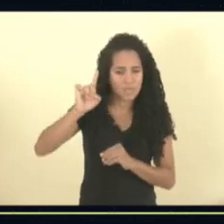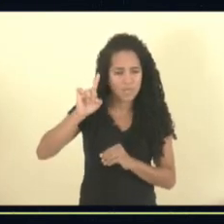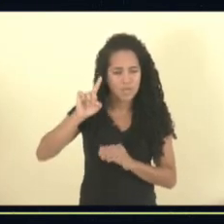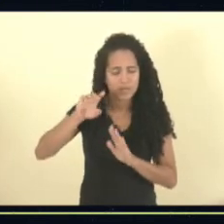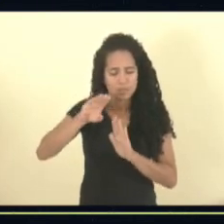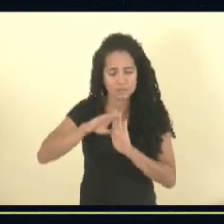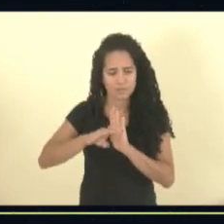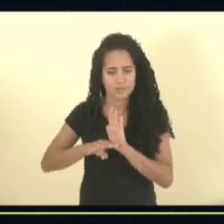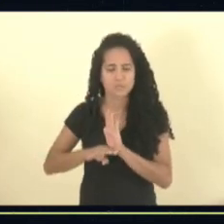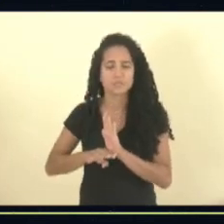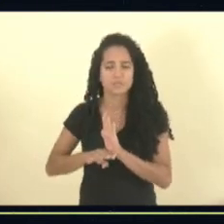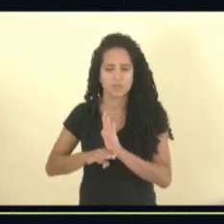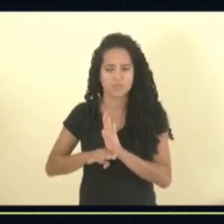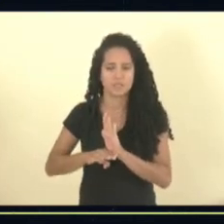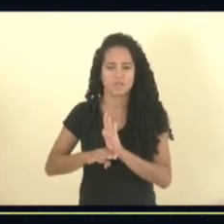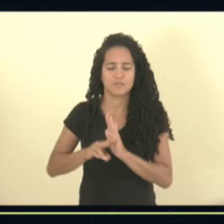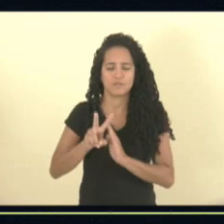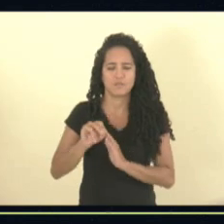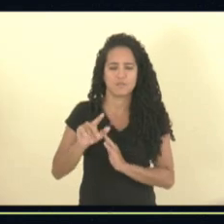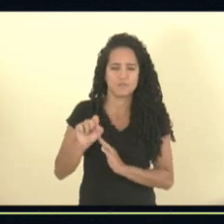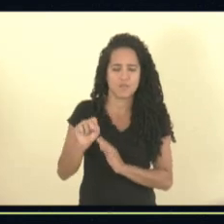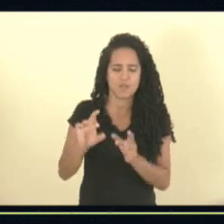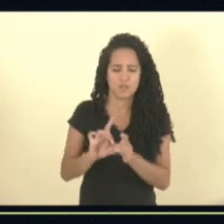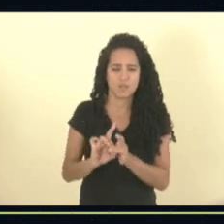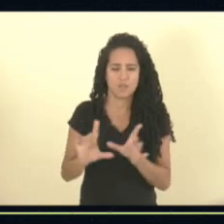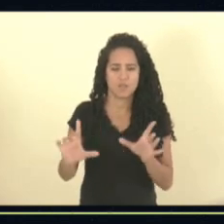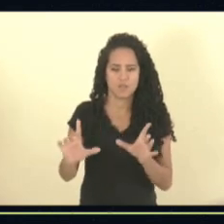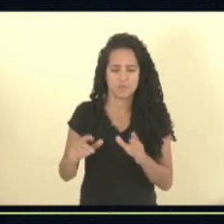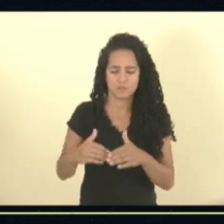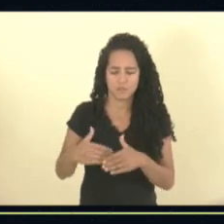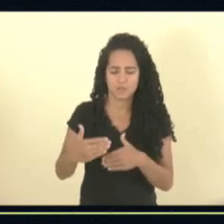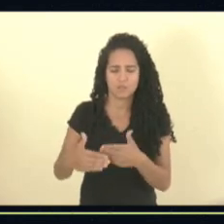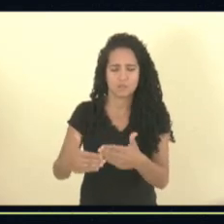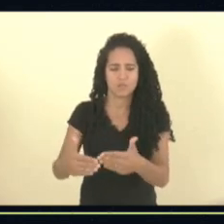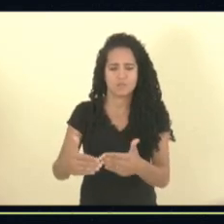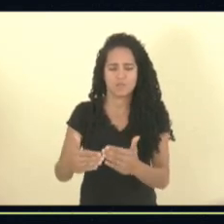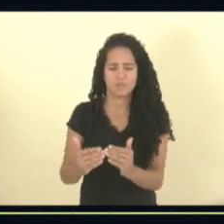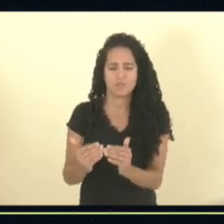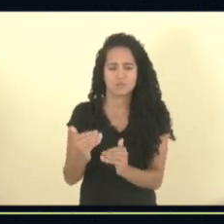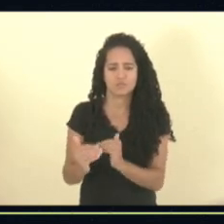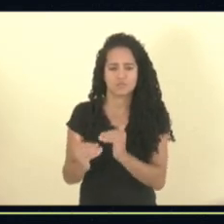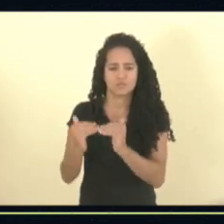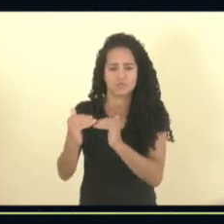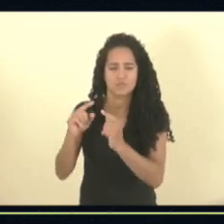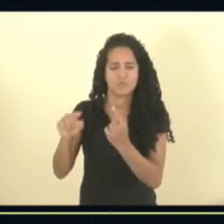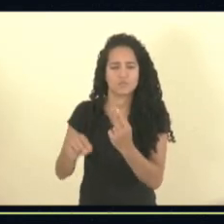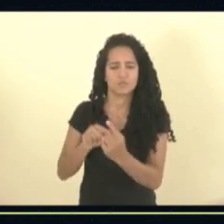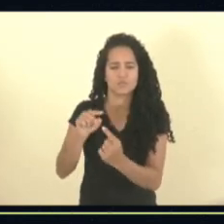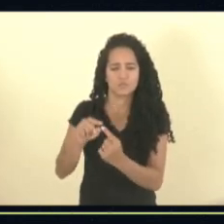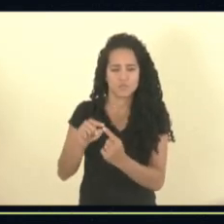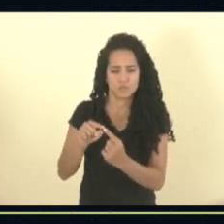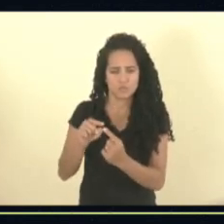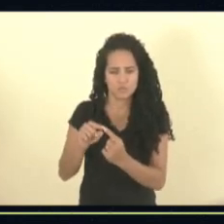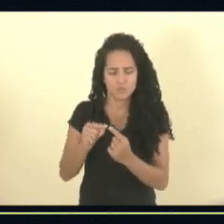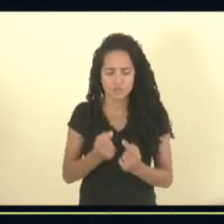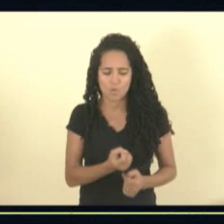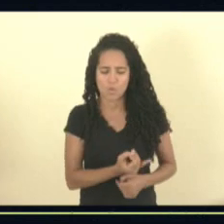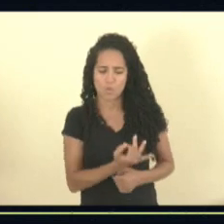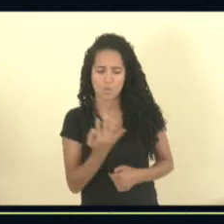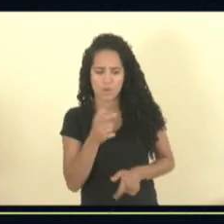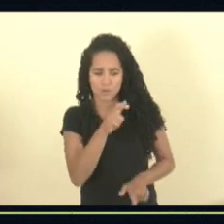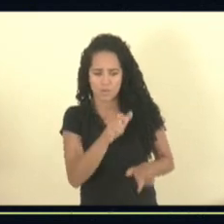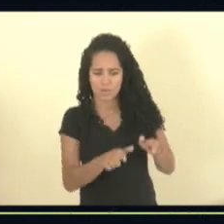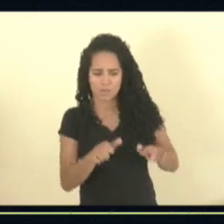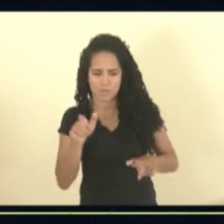período de apuração das vagas disponíveis para o processo de promoção, tendo por objetivo a alteração do quantitativo